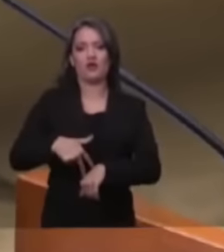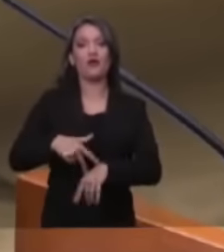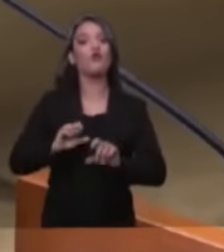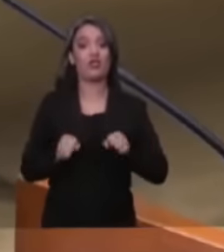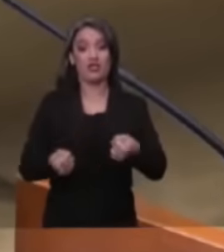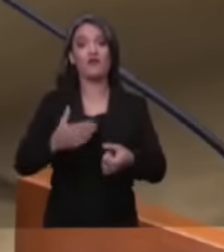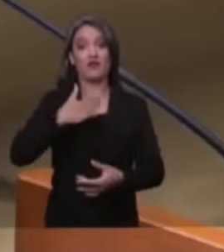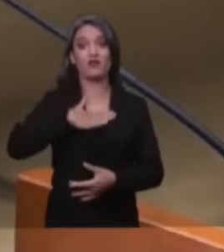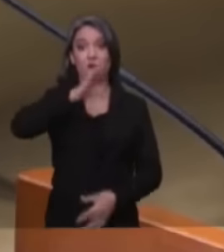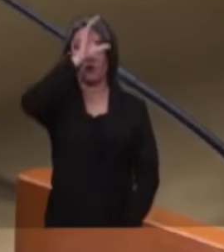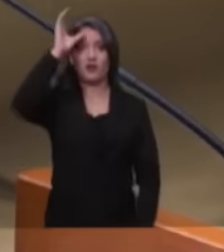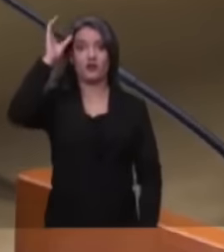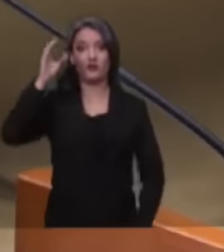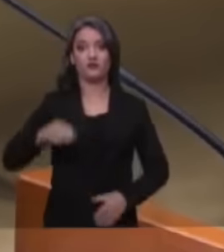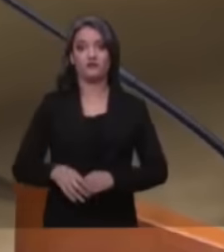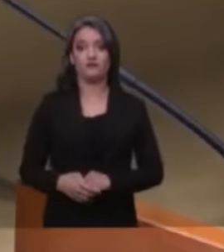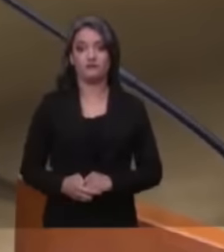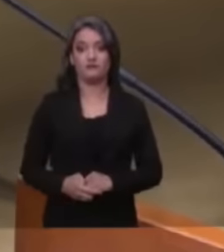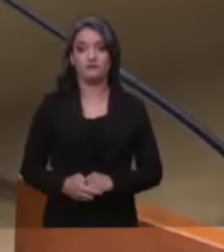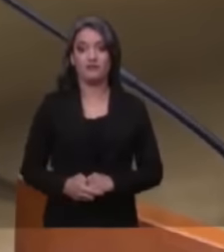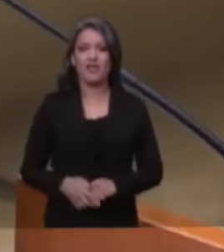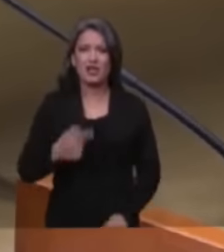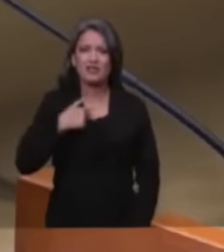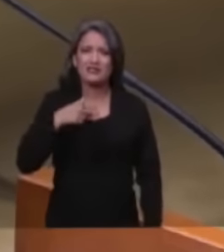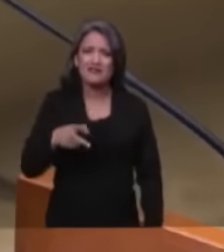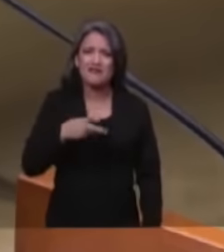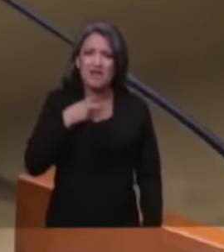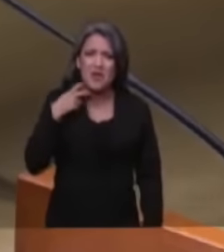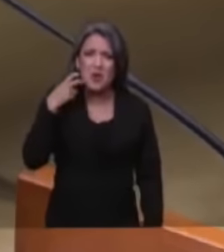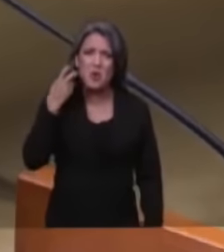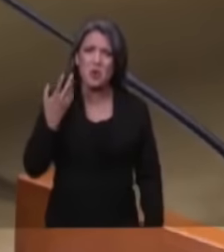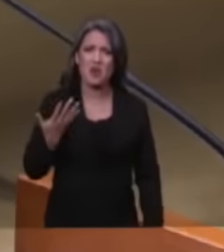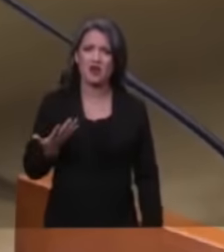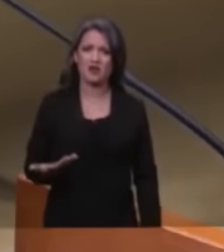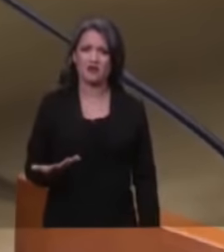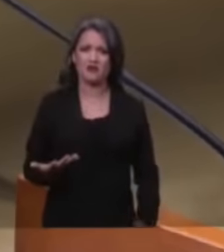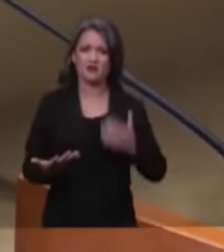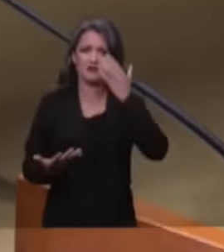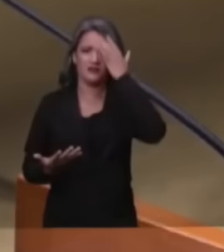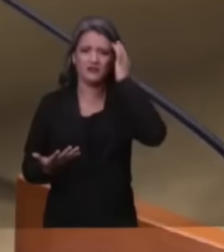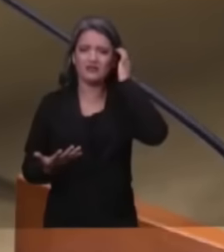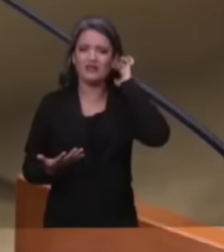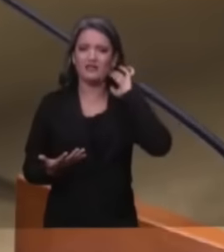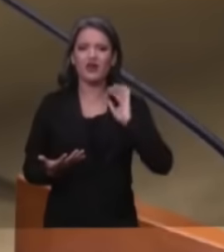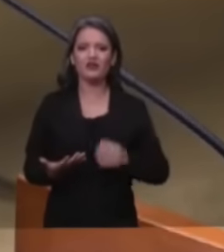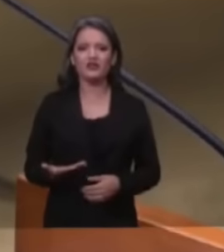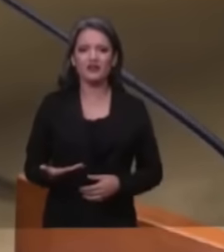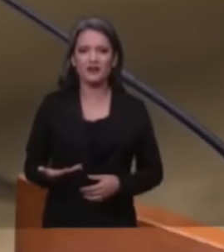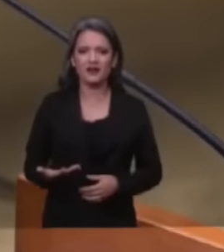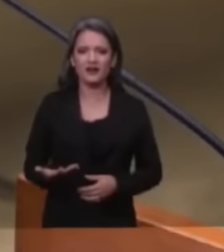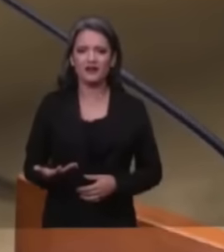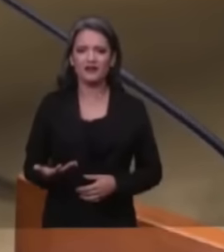maneira alguma, porque, na verdade, viola o Estado Democrático de Direito e os réus se tornam